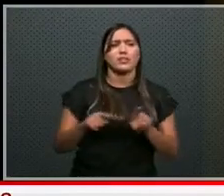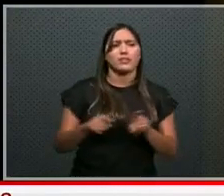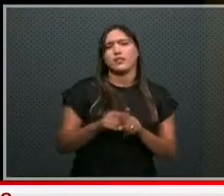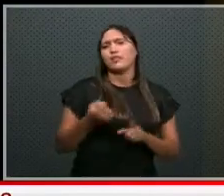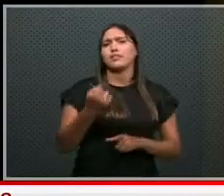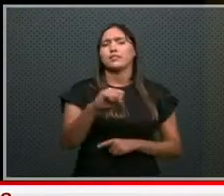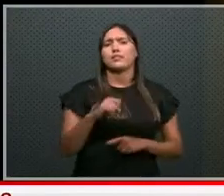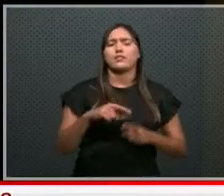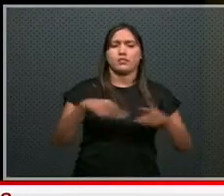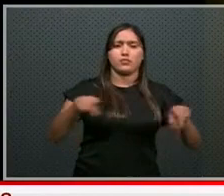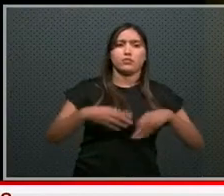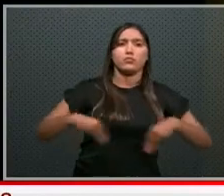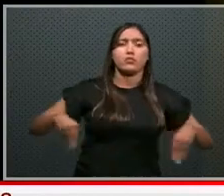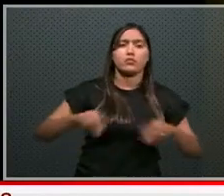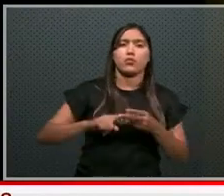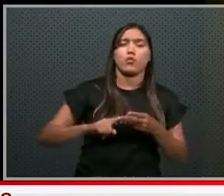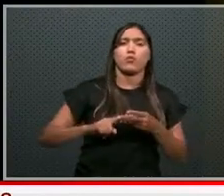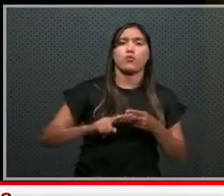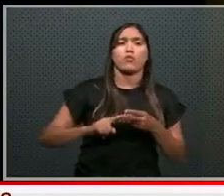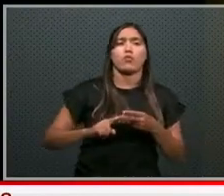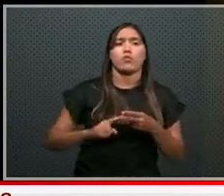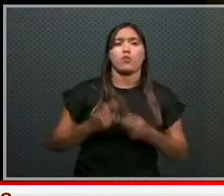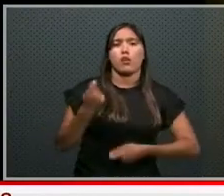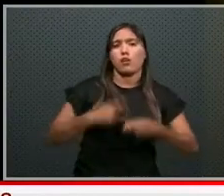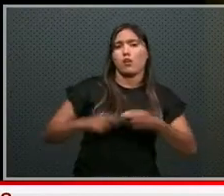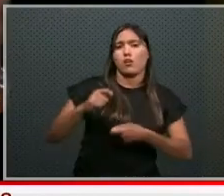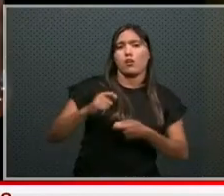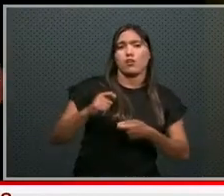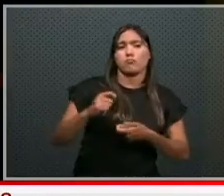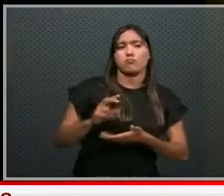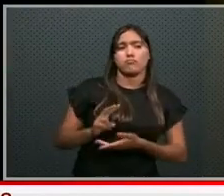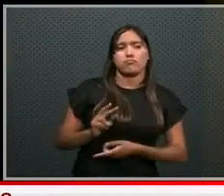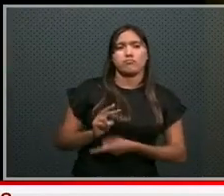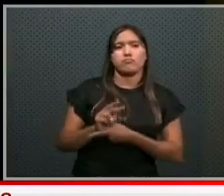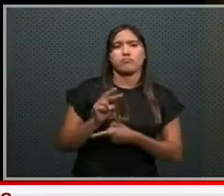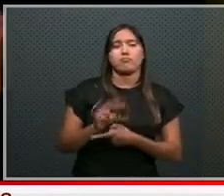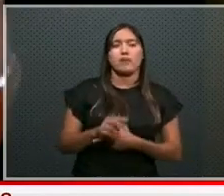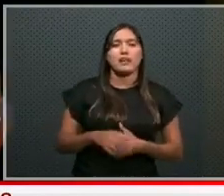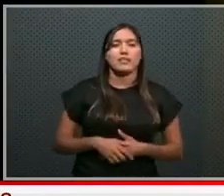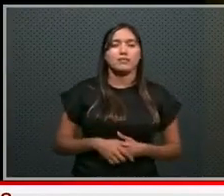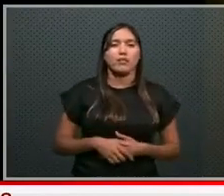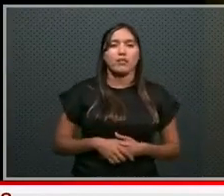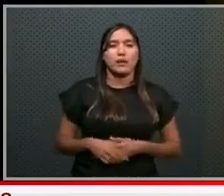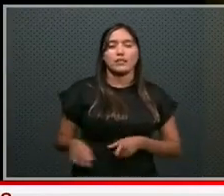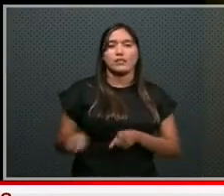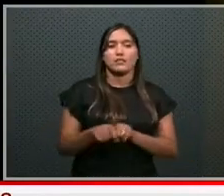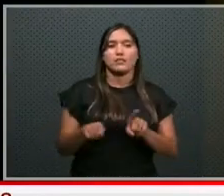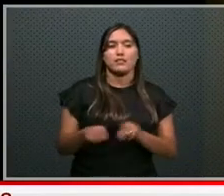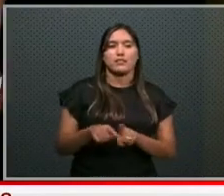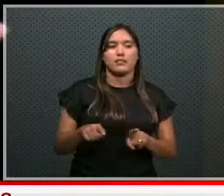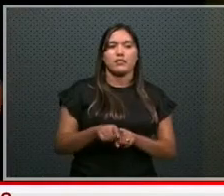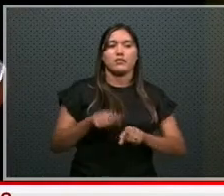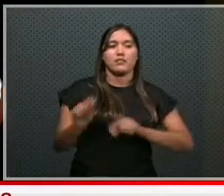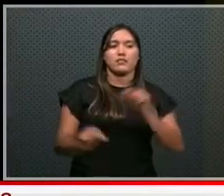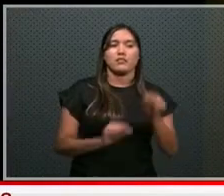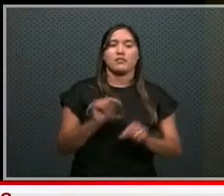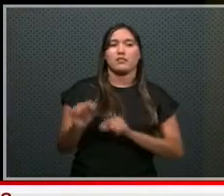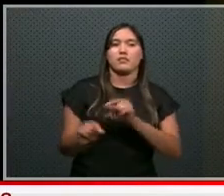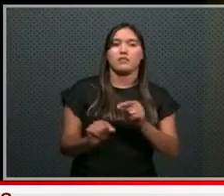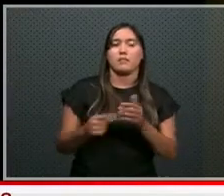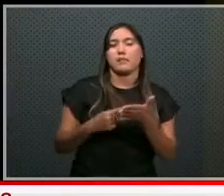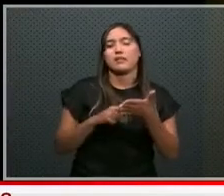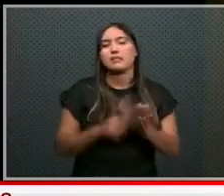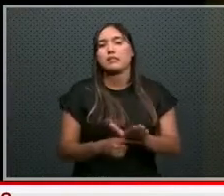agroecologia e que não fique né a mercê das propostas apresentadas apenas pelo